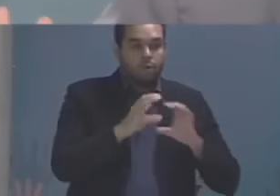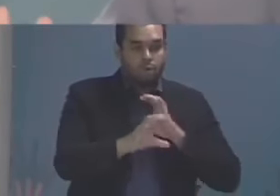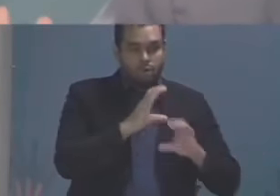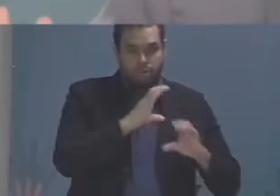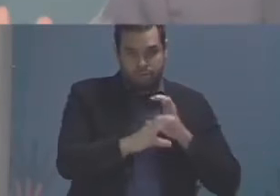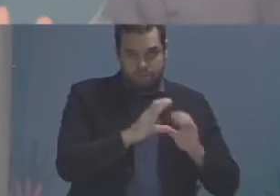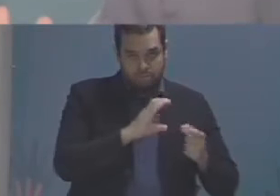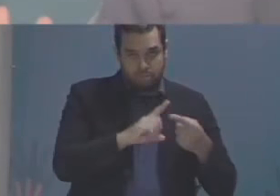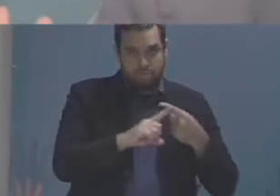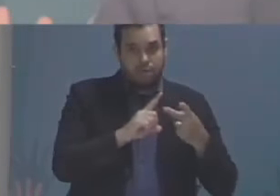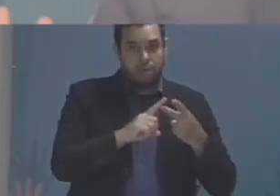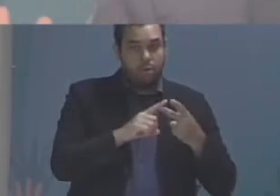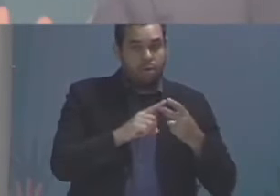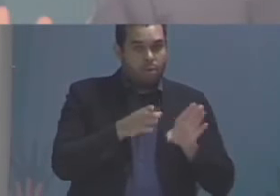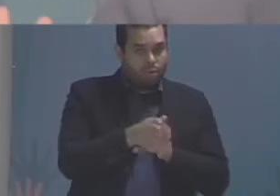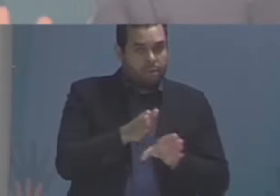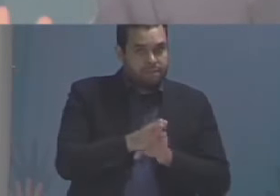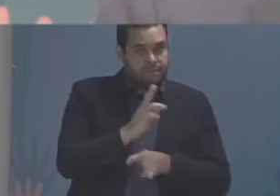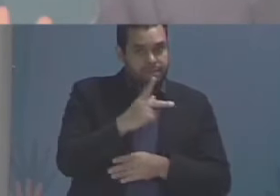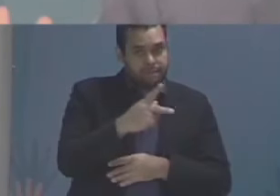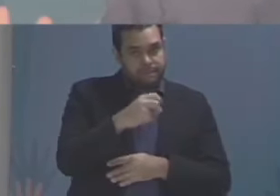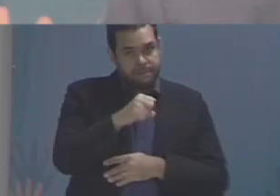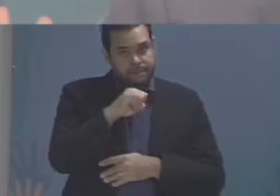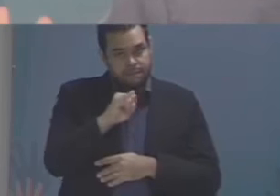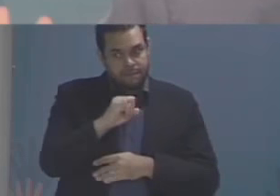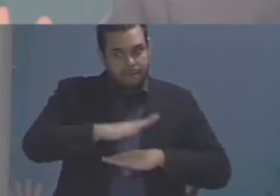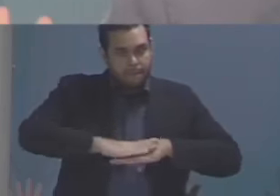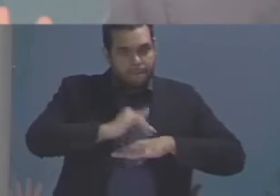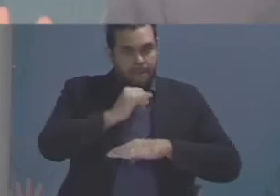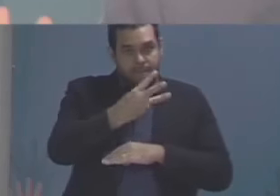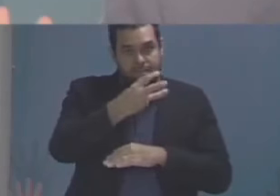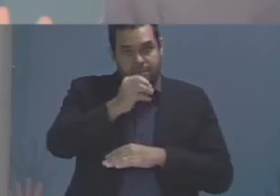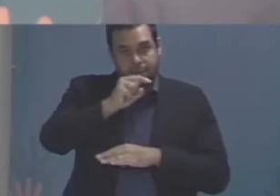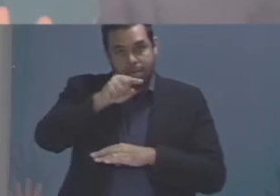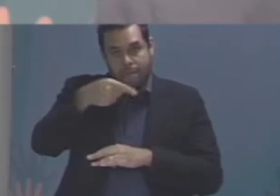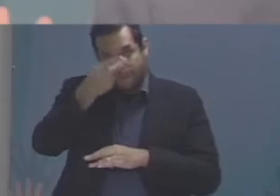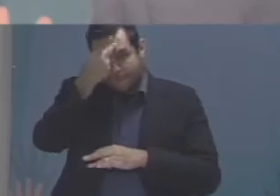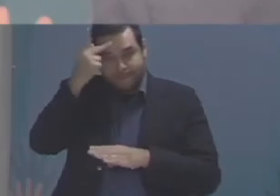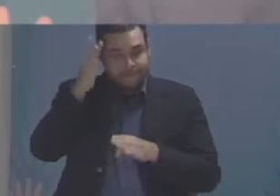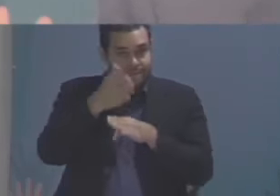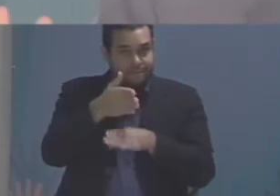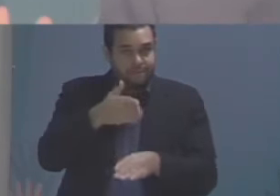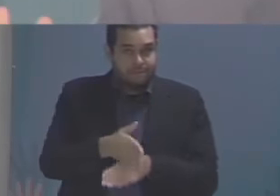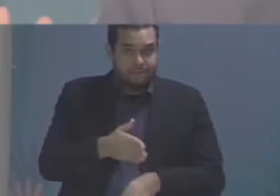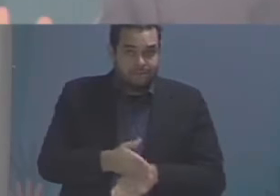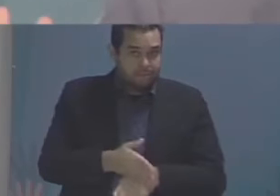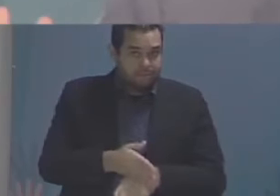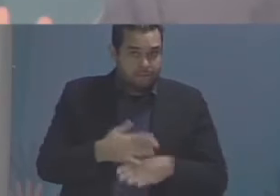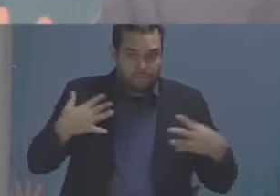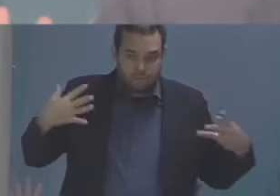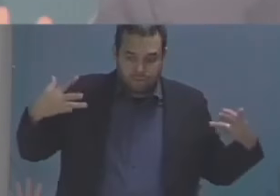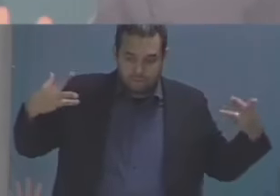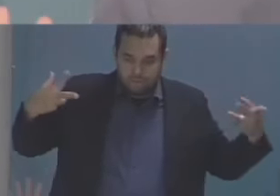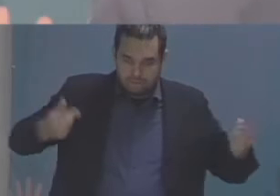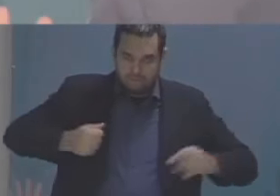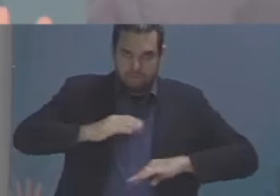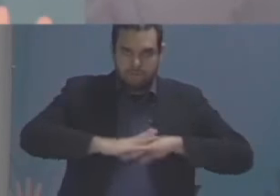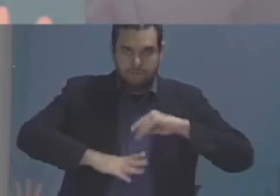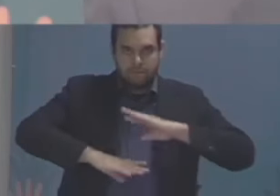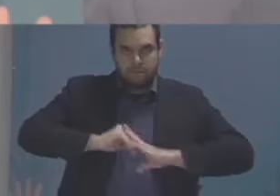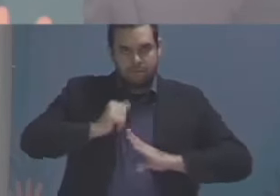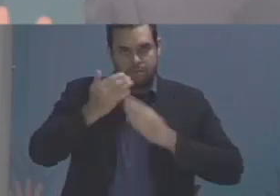que você citou do Orienta Psi, ela tem hoje mais de 30 mil pessoas participando do Orienta Psi, todos os profissionais da psicologia,